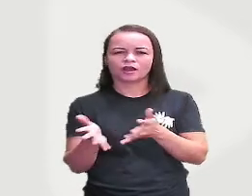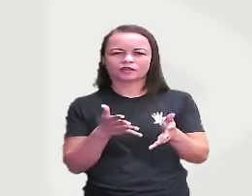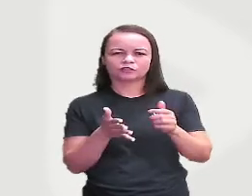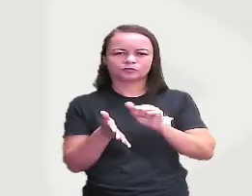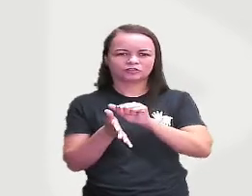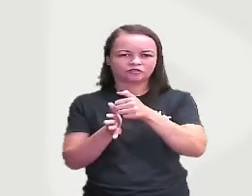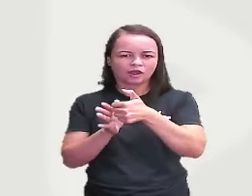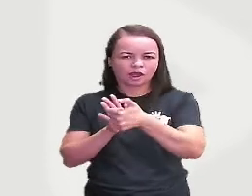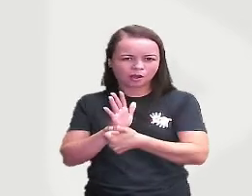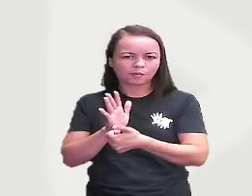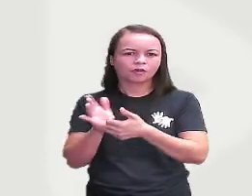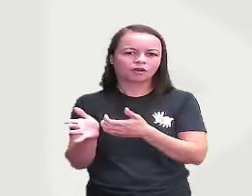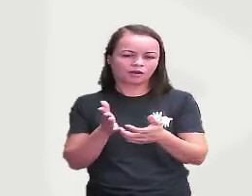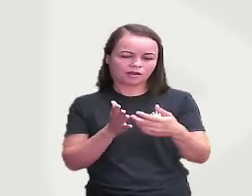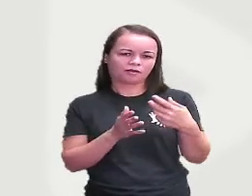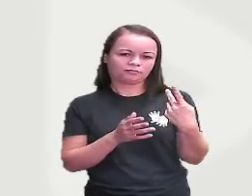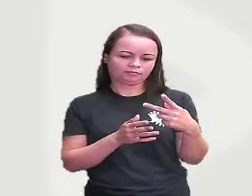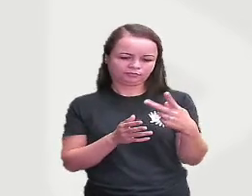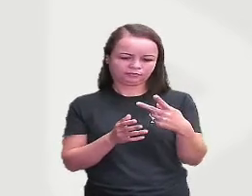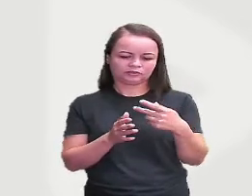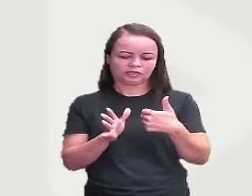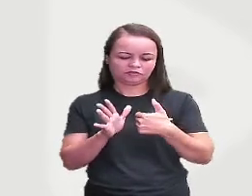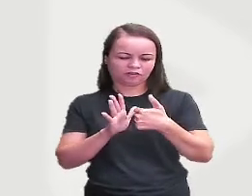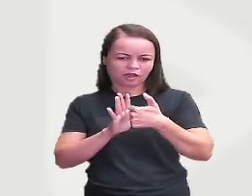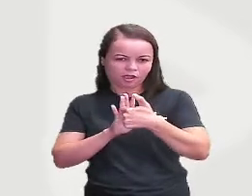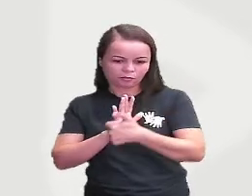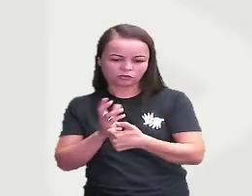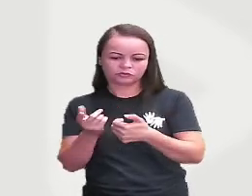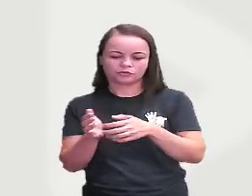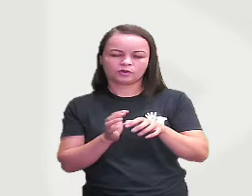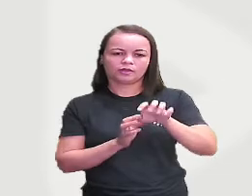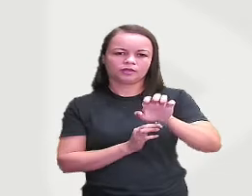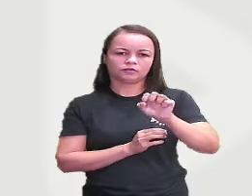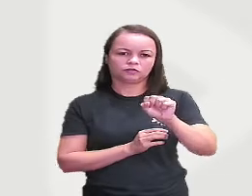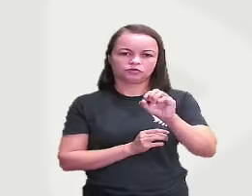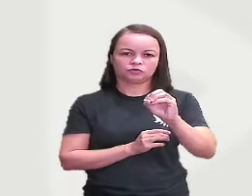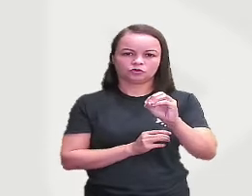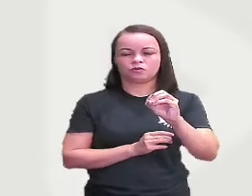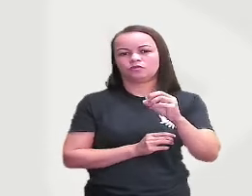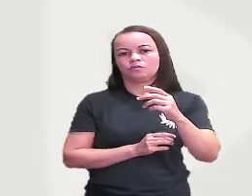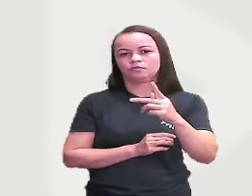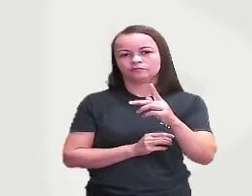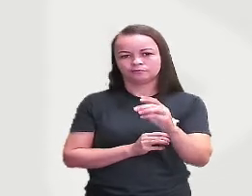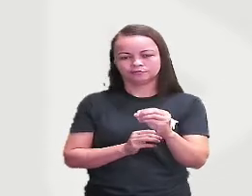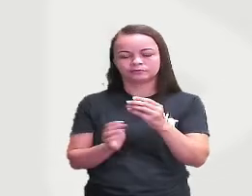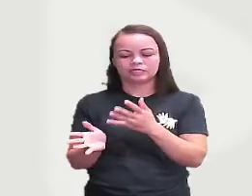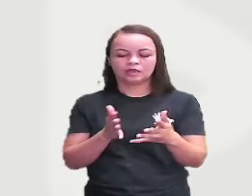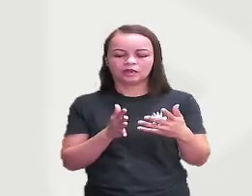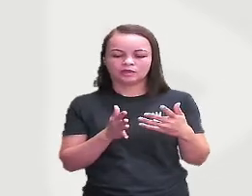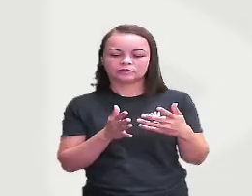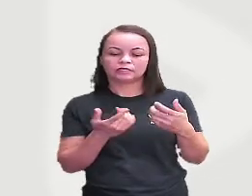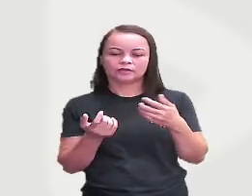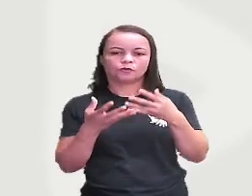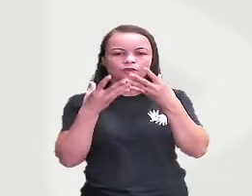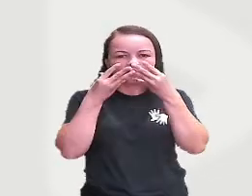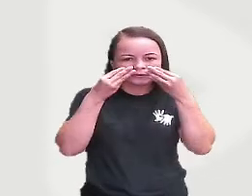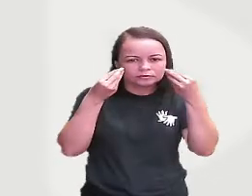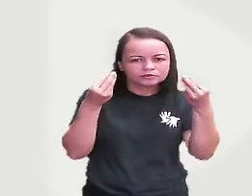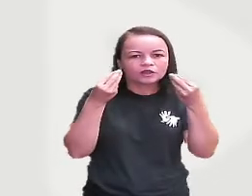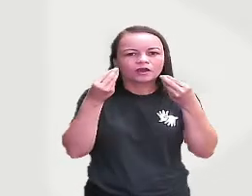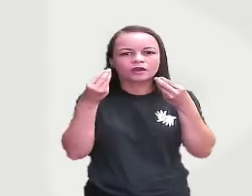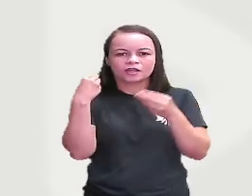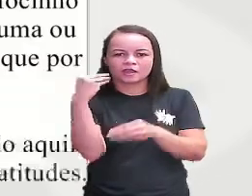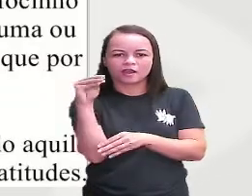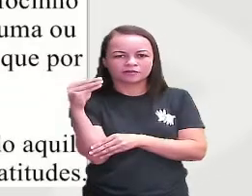ouvir, né, a história da fábula de Esopo, que é a raposa e a cegonha. Então, vamos lá.